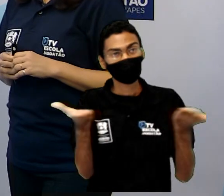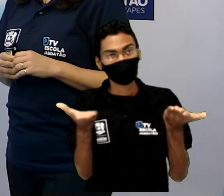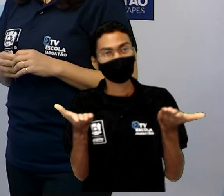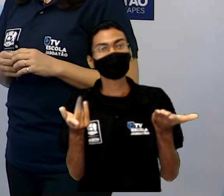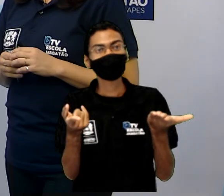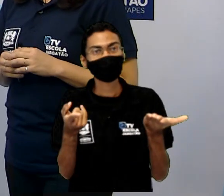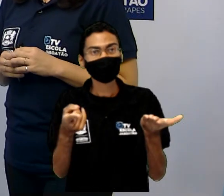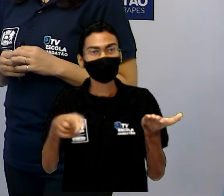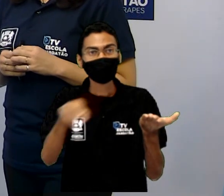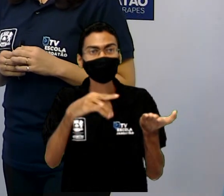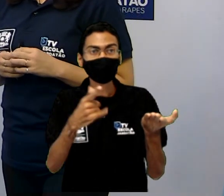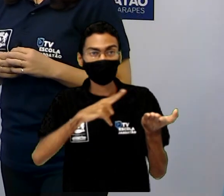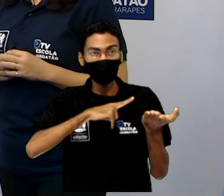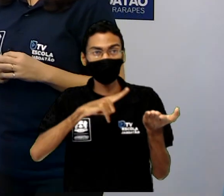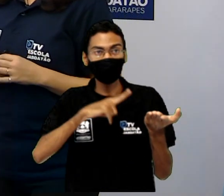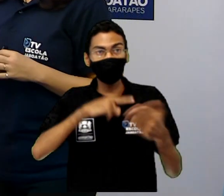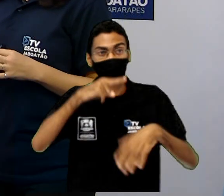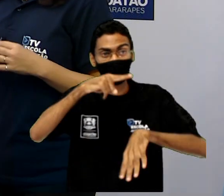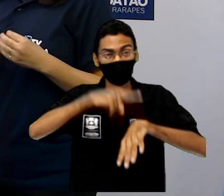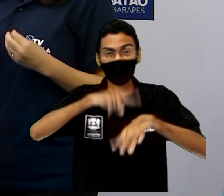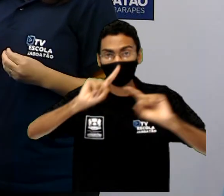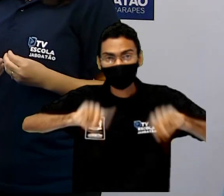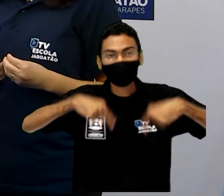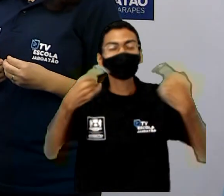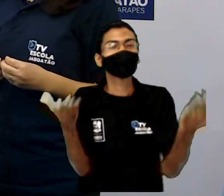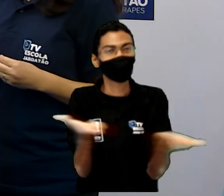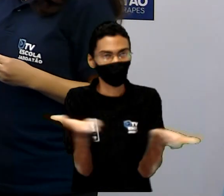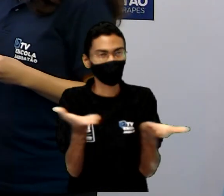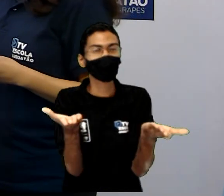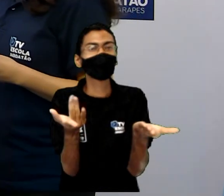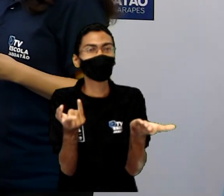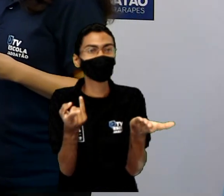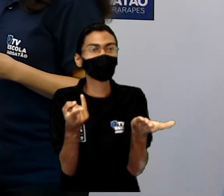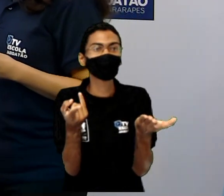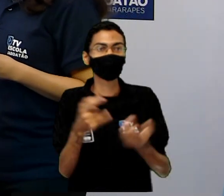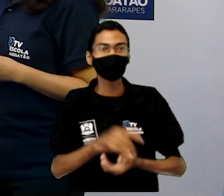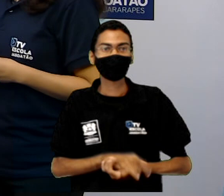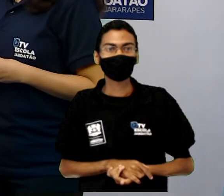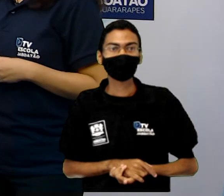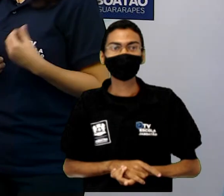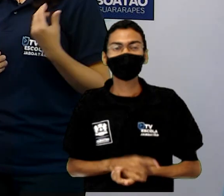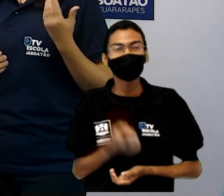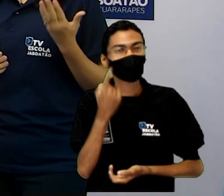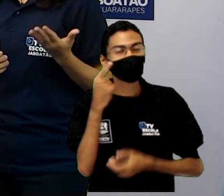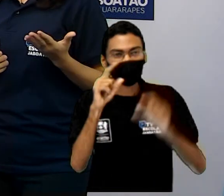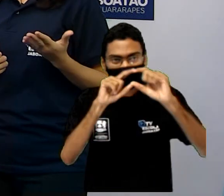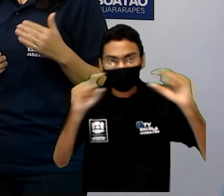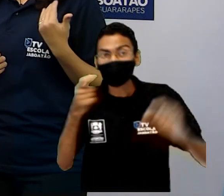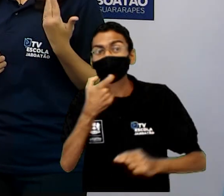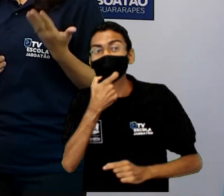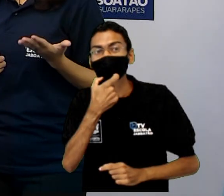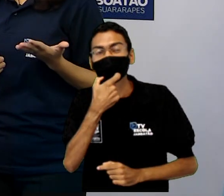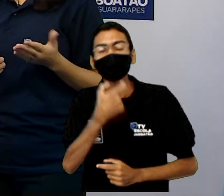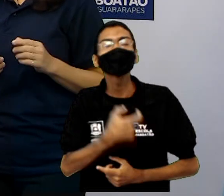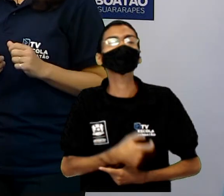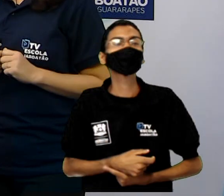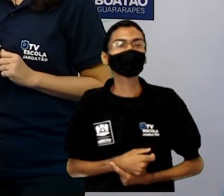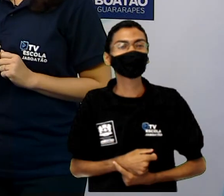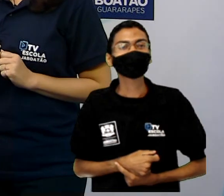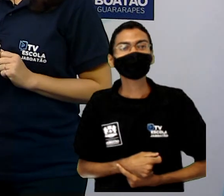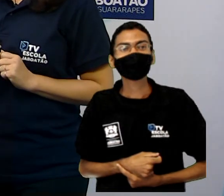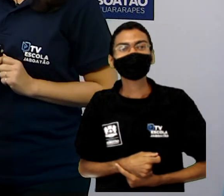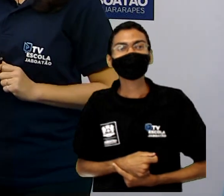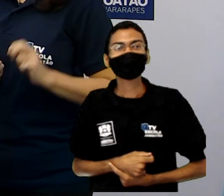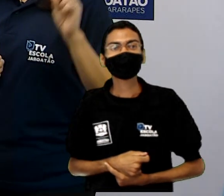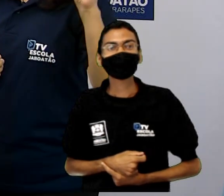Agora, vocês têm a hora do desafio. What about you? E vocês? What about you?